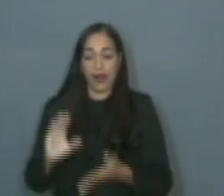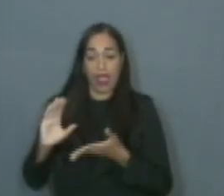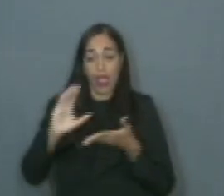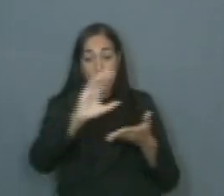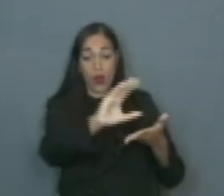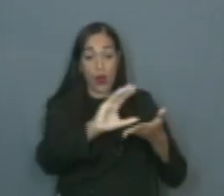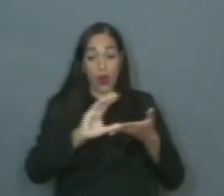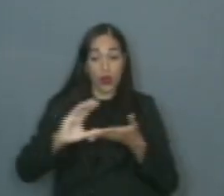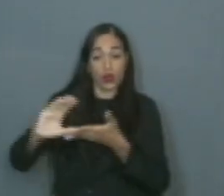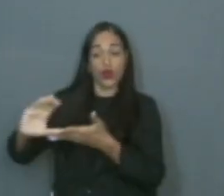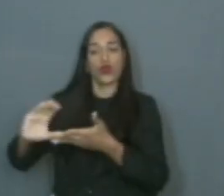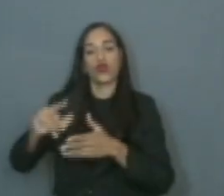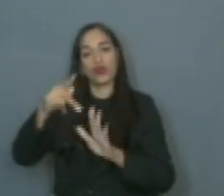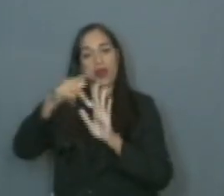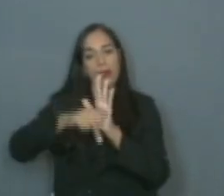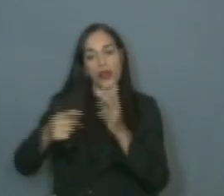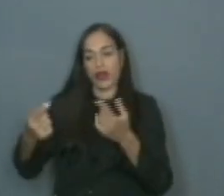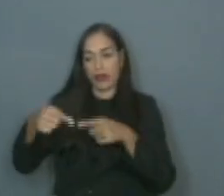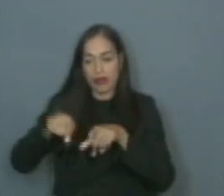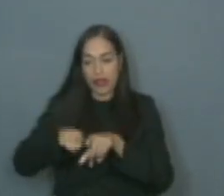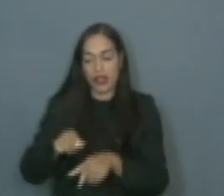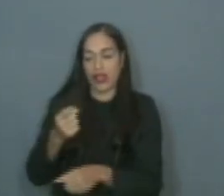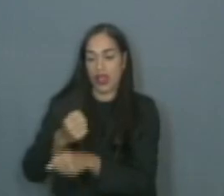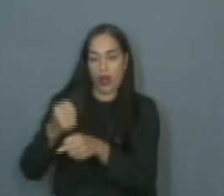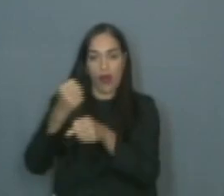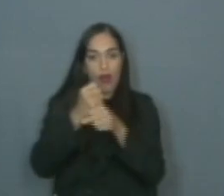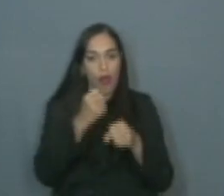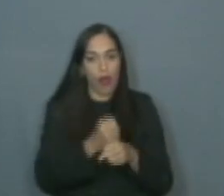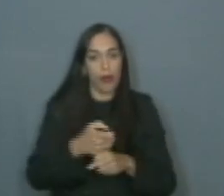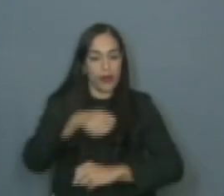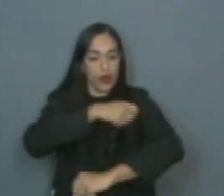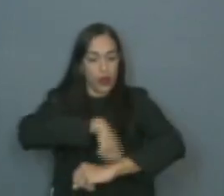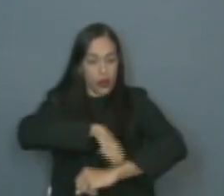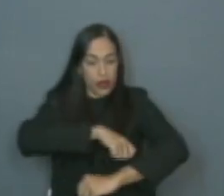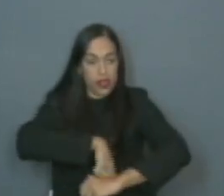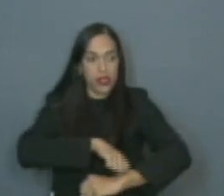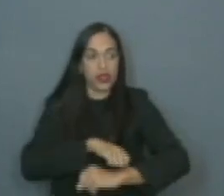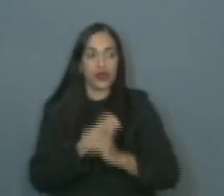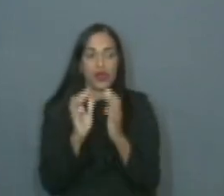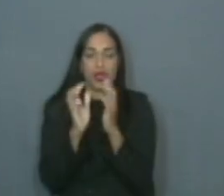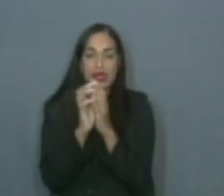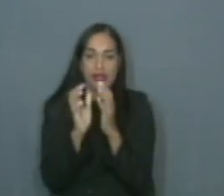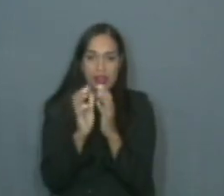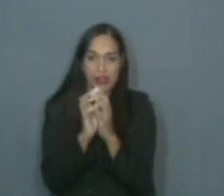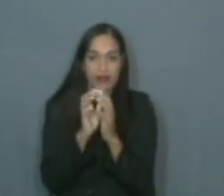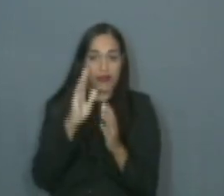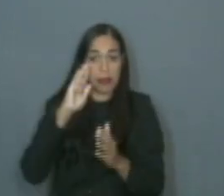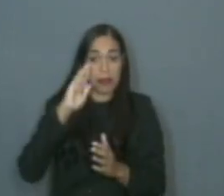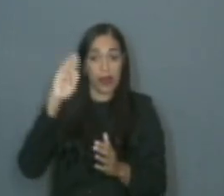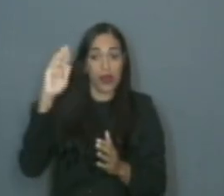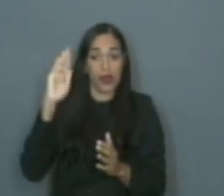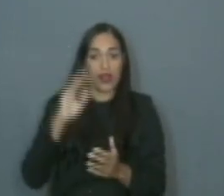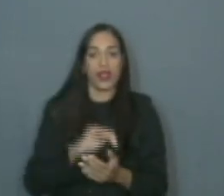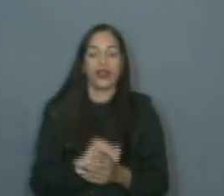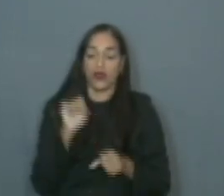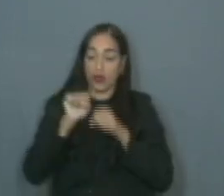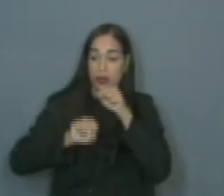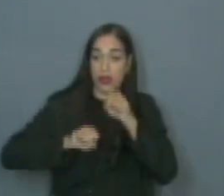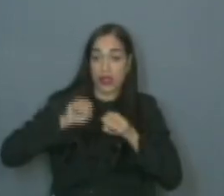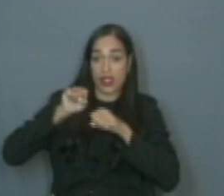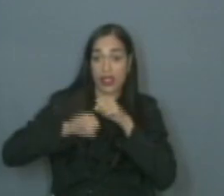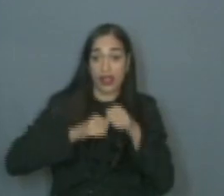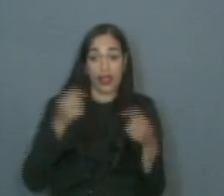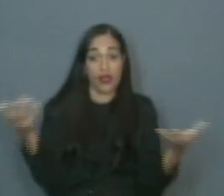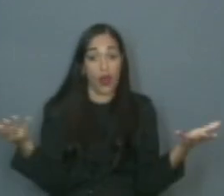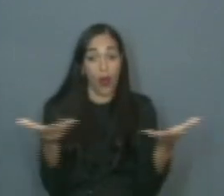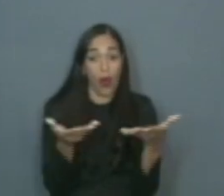que alocamos para programas parcerias, para as obras, para as cozinhas comunitárias do Recife, de maneira pioneira, os bicicletários, que hoje